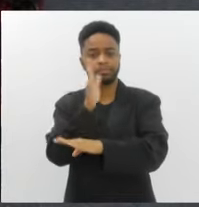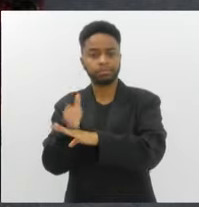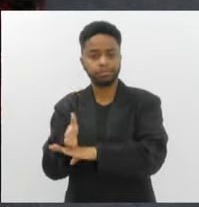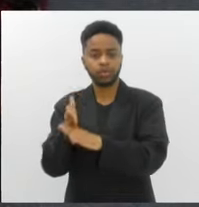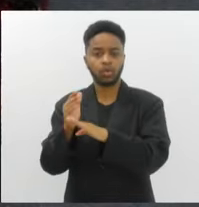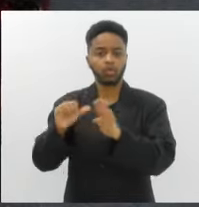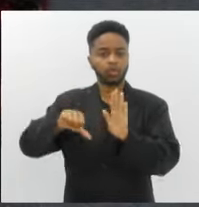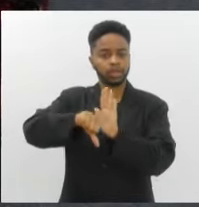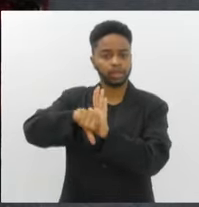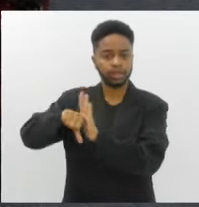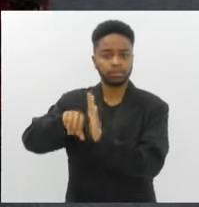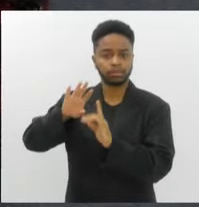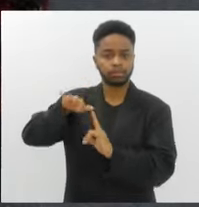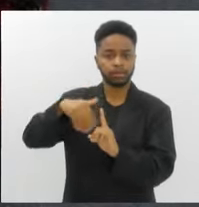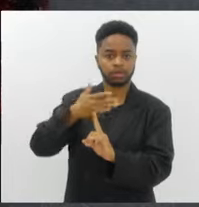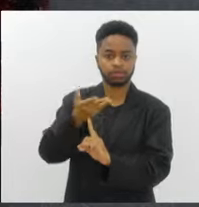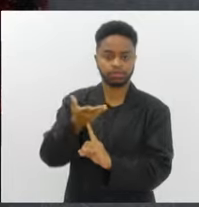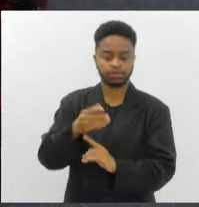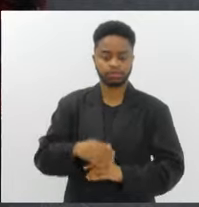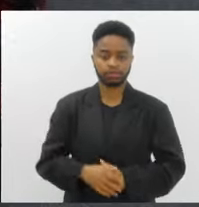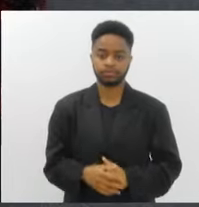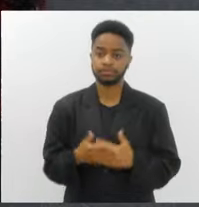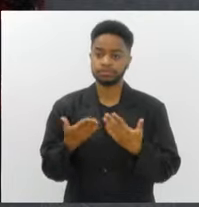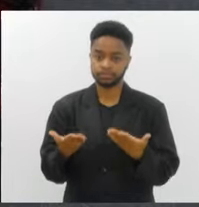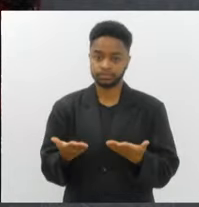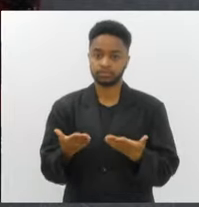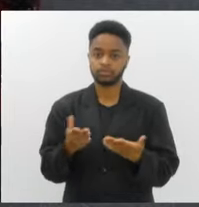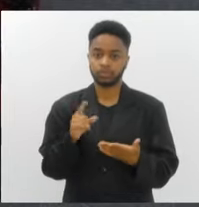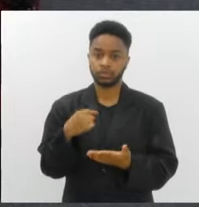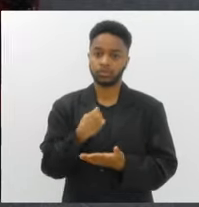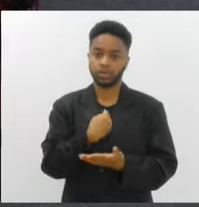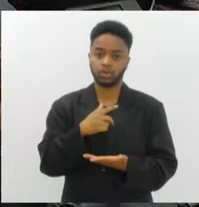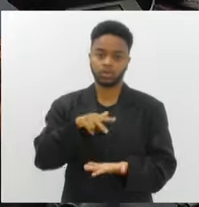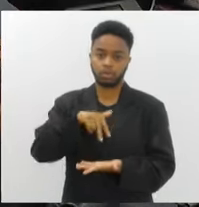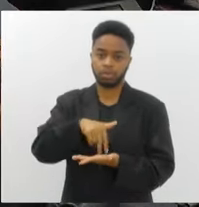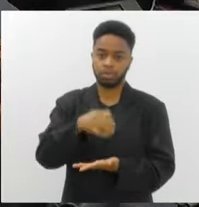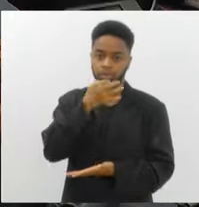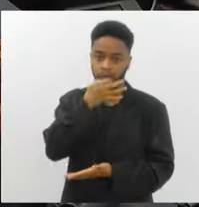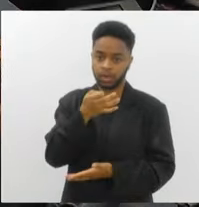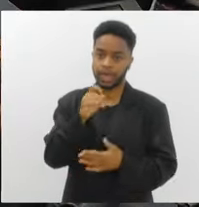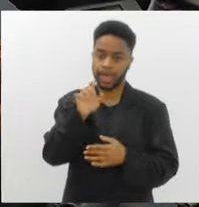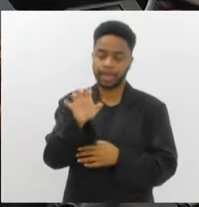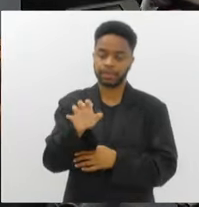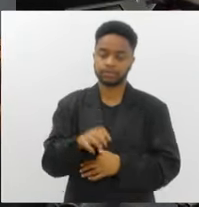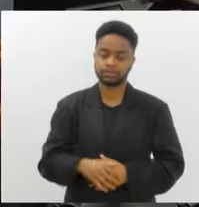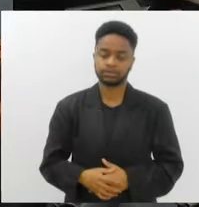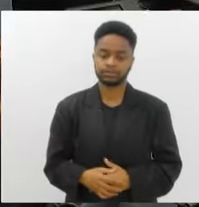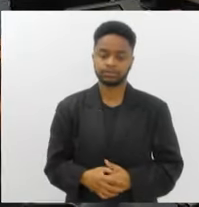e a impunidade ambiental. Essa é a posição.